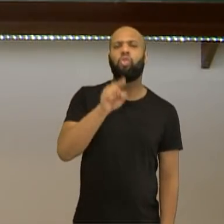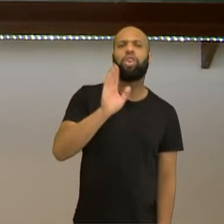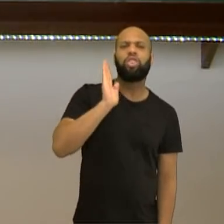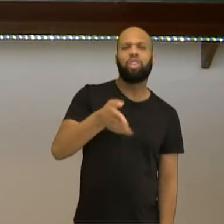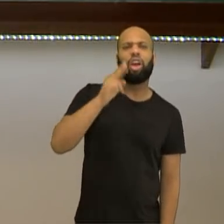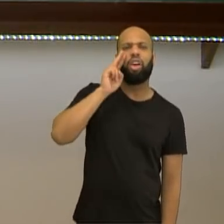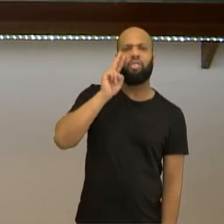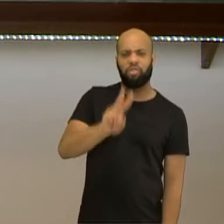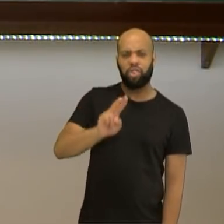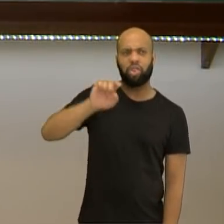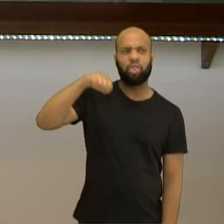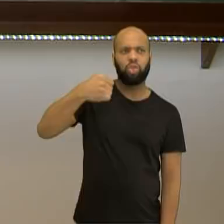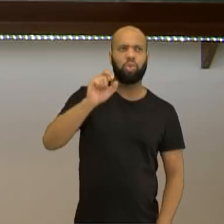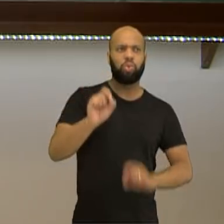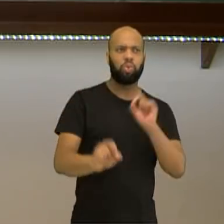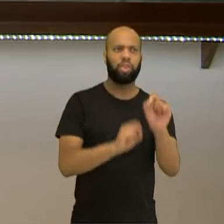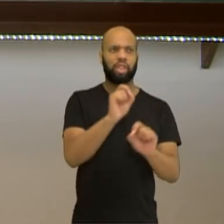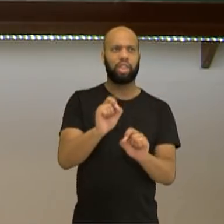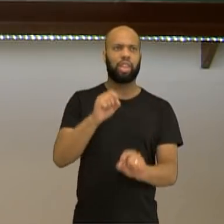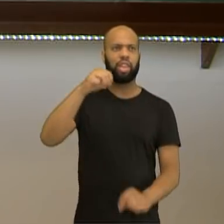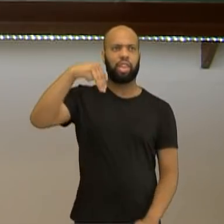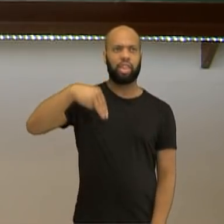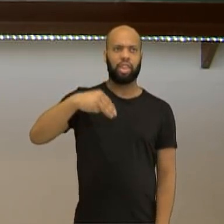ouviu falar sobre mambol?